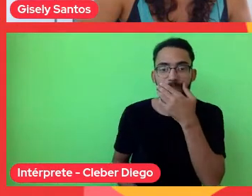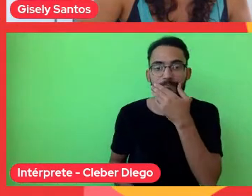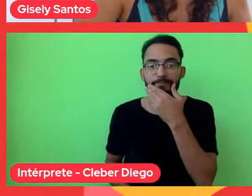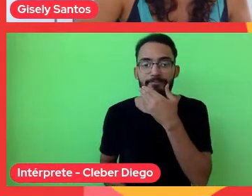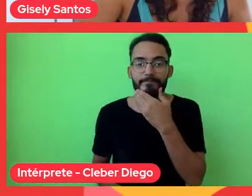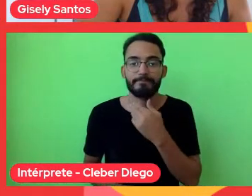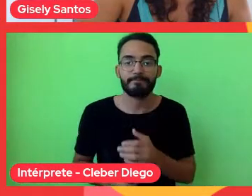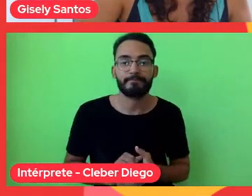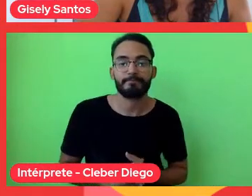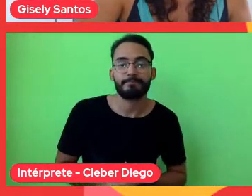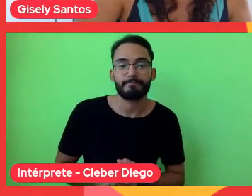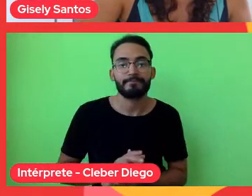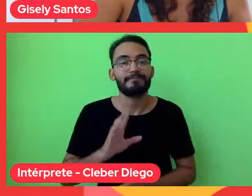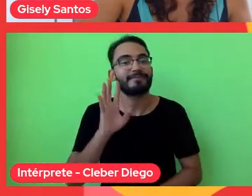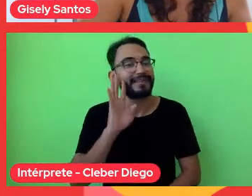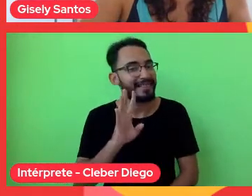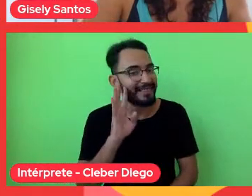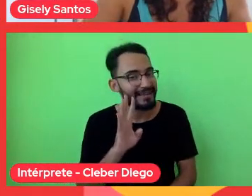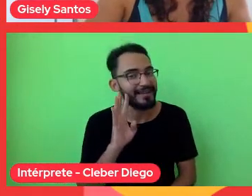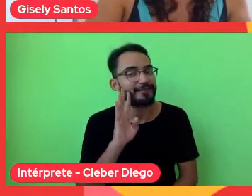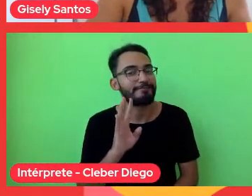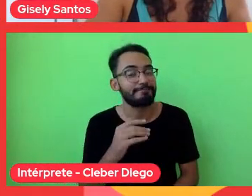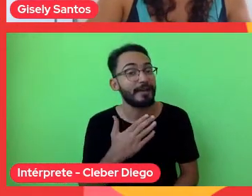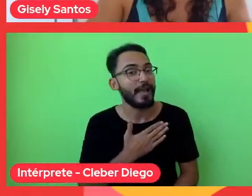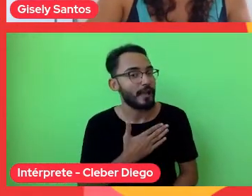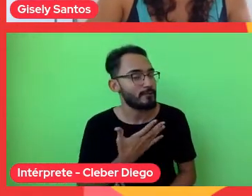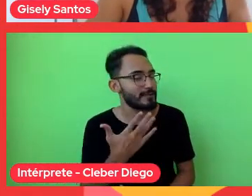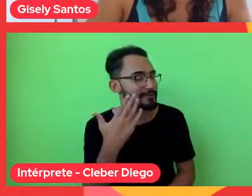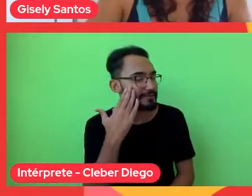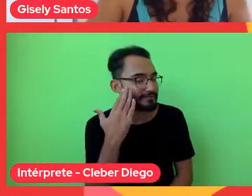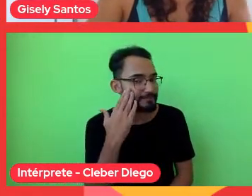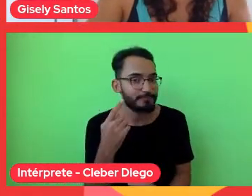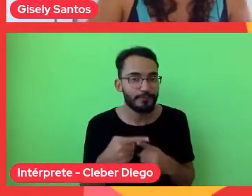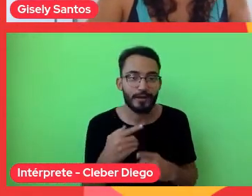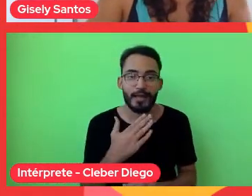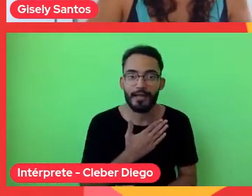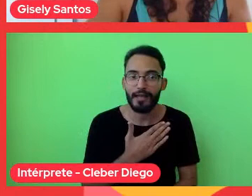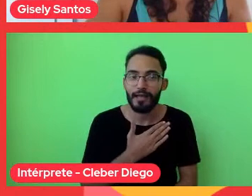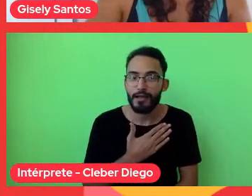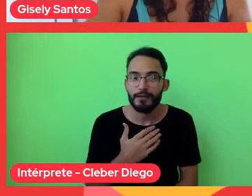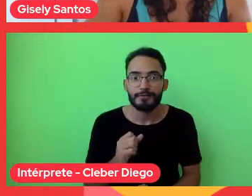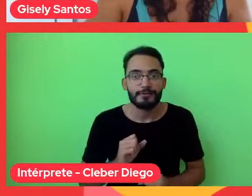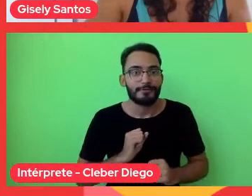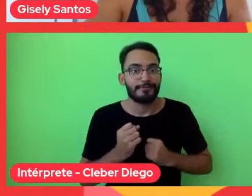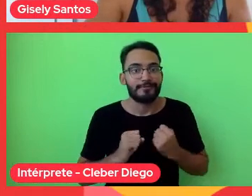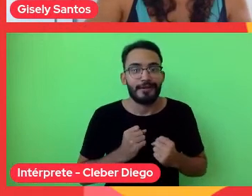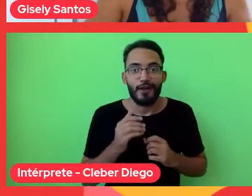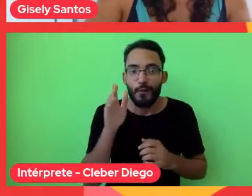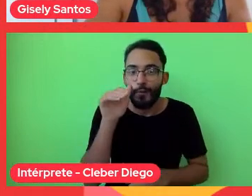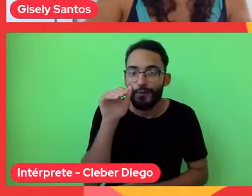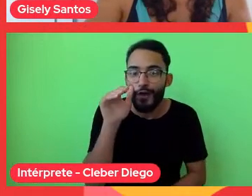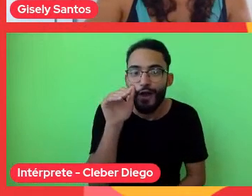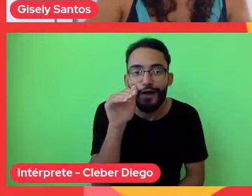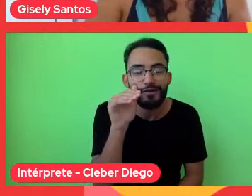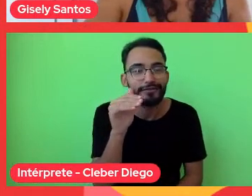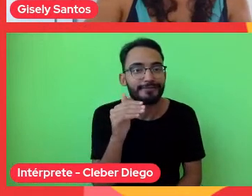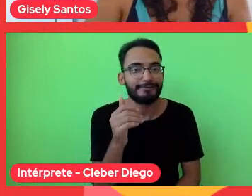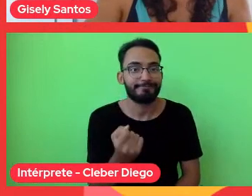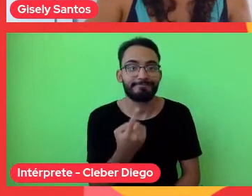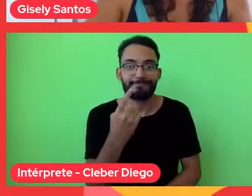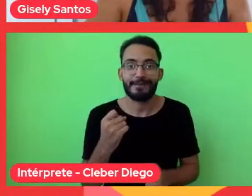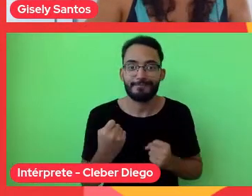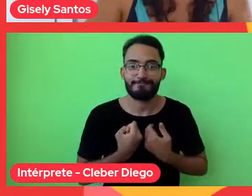Legal. Gente, eu queria saber, que eu fiquei empolgadíssima, curiosa, e achei